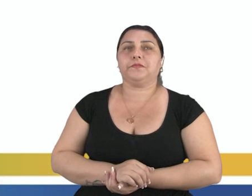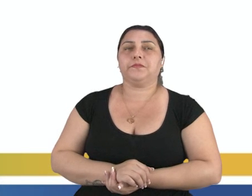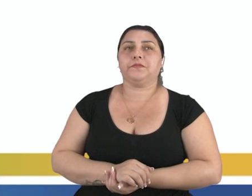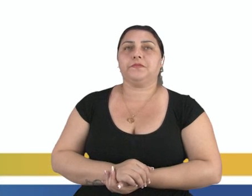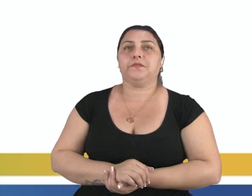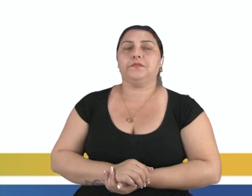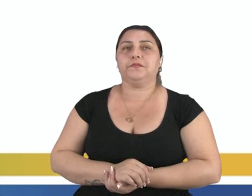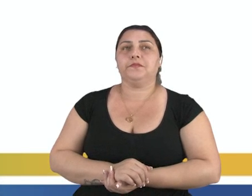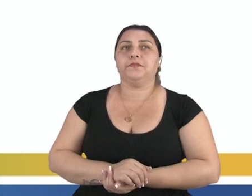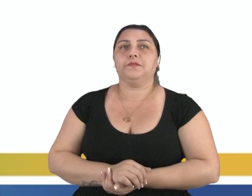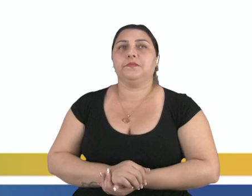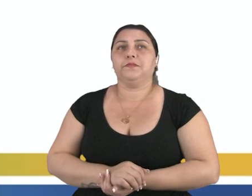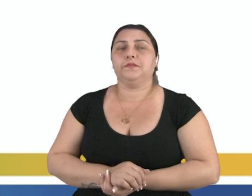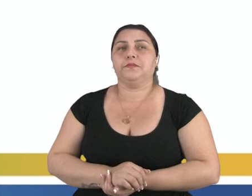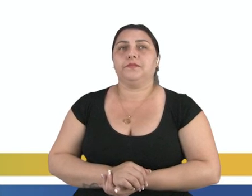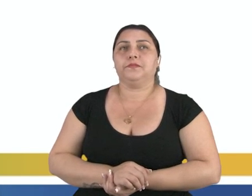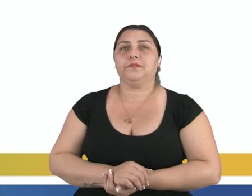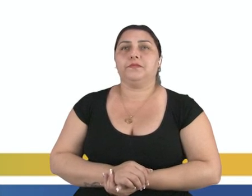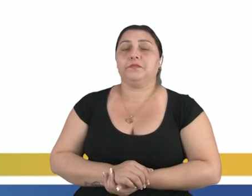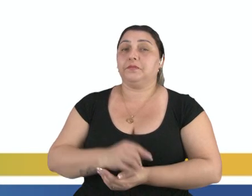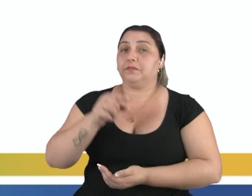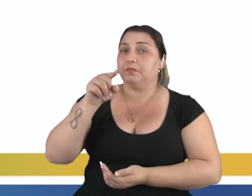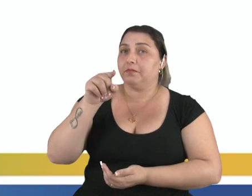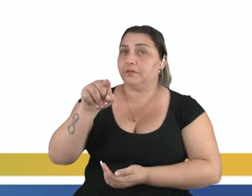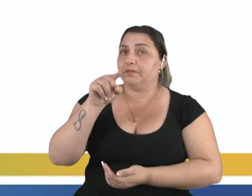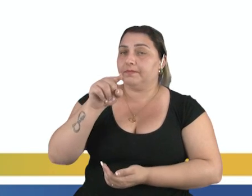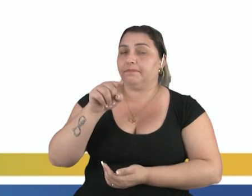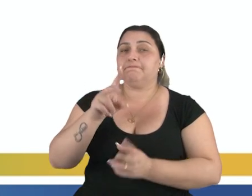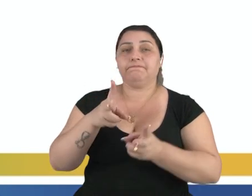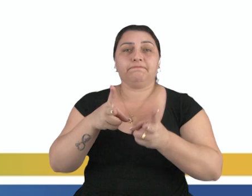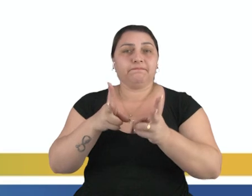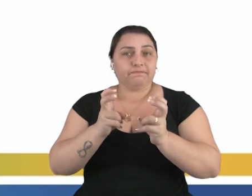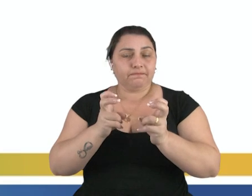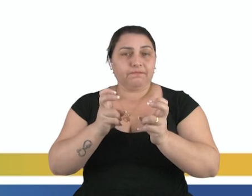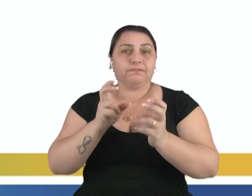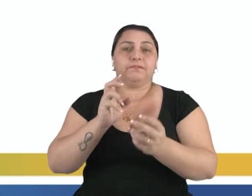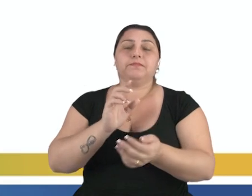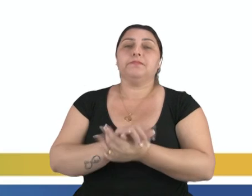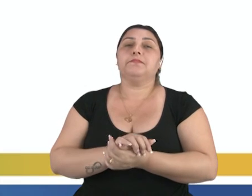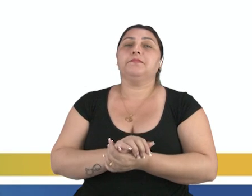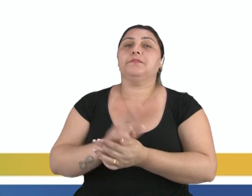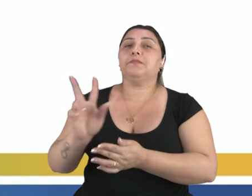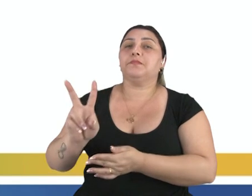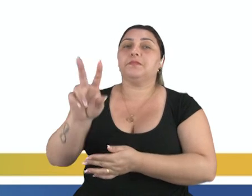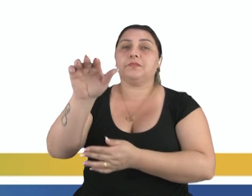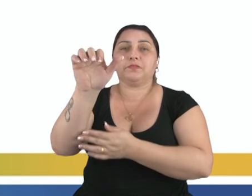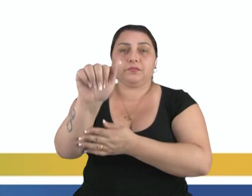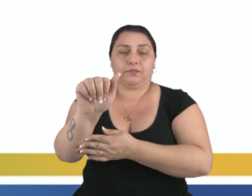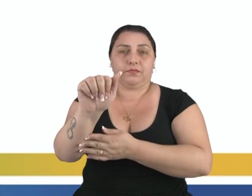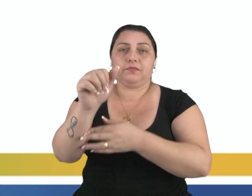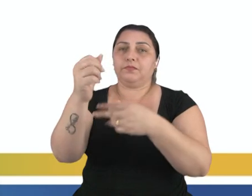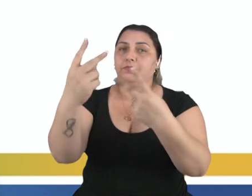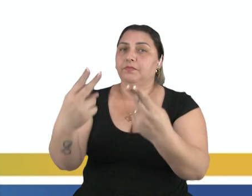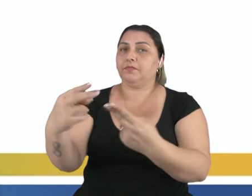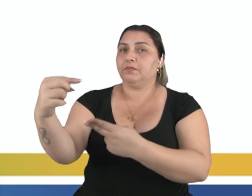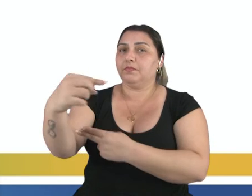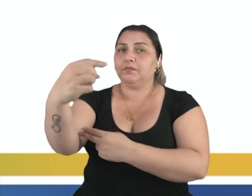estão percebendo aí que o meu valor de A é igual a menos 3 e o meu B igual a